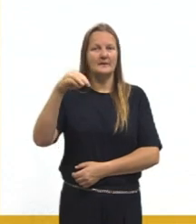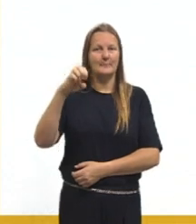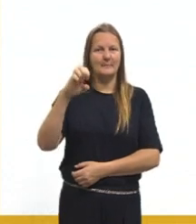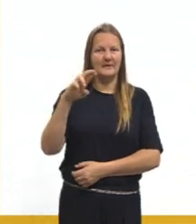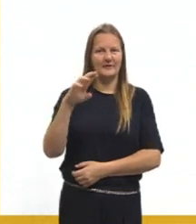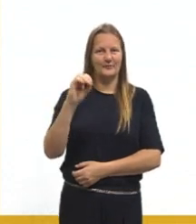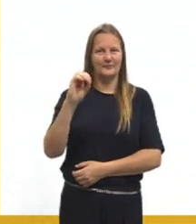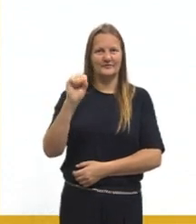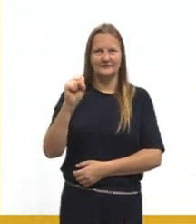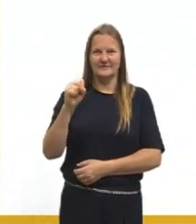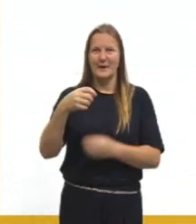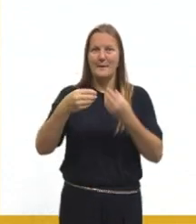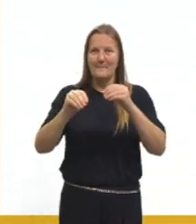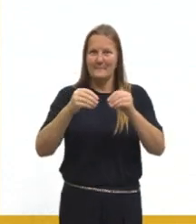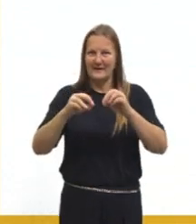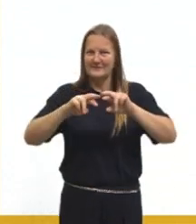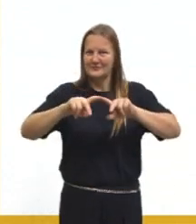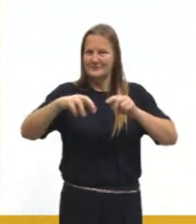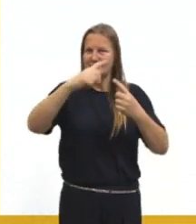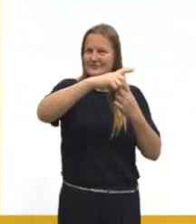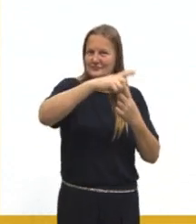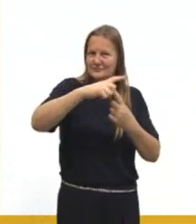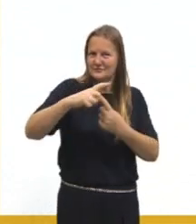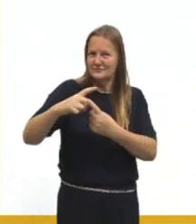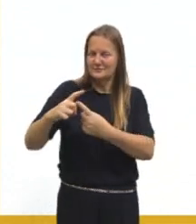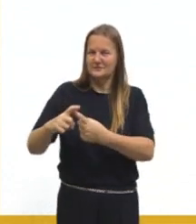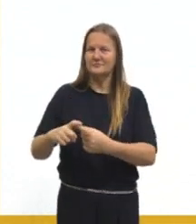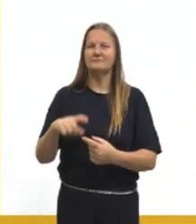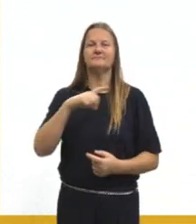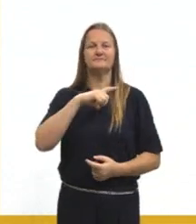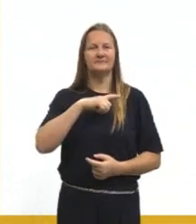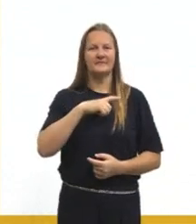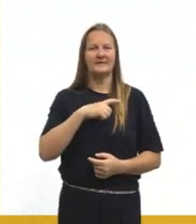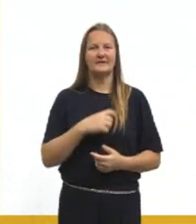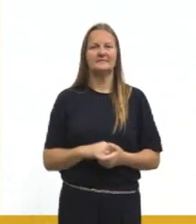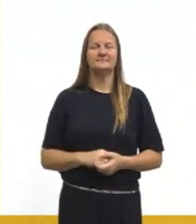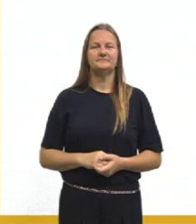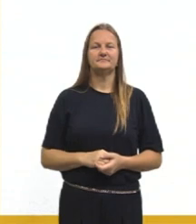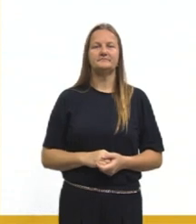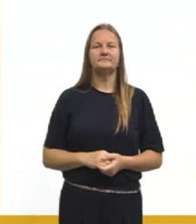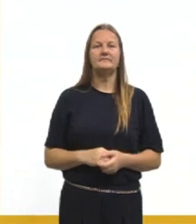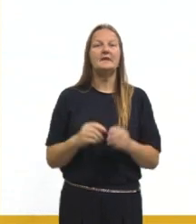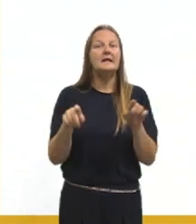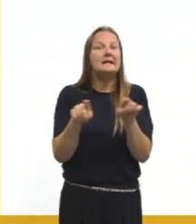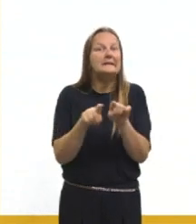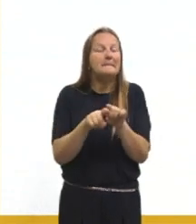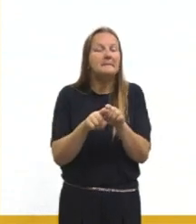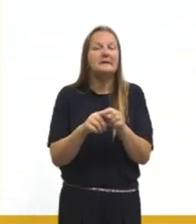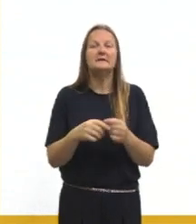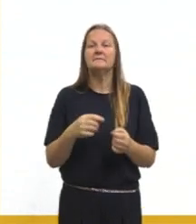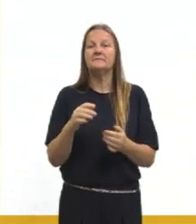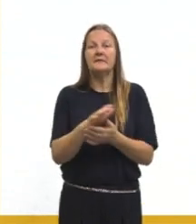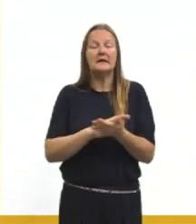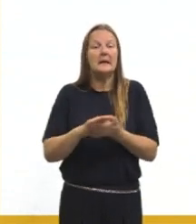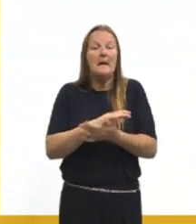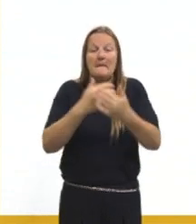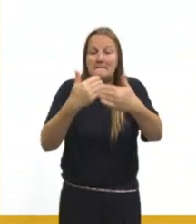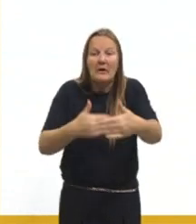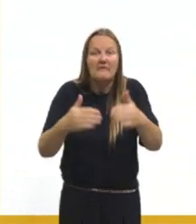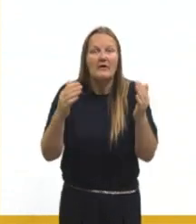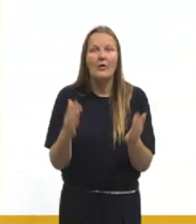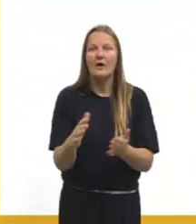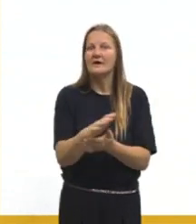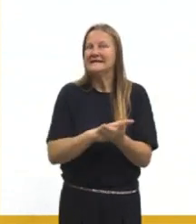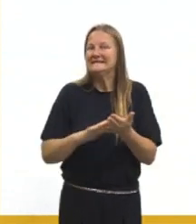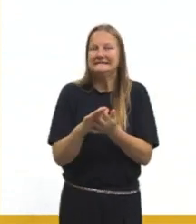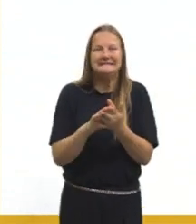polímeros é muito importante eles falam sempre de polímeros até pelo apelo ambiental eles não apareceram nessa prova né eles